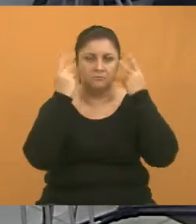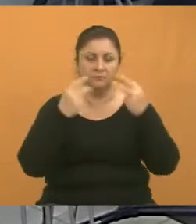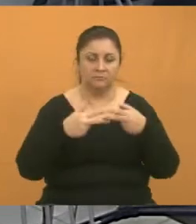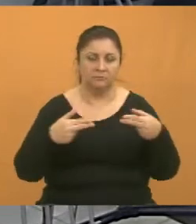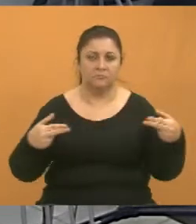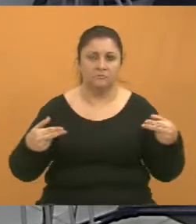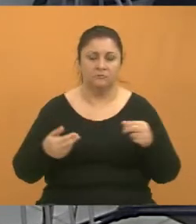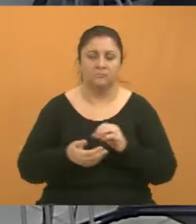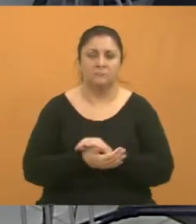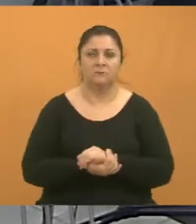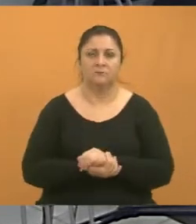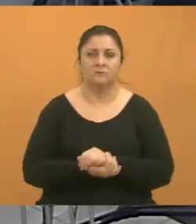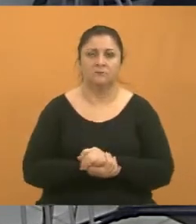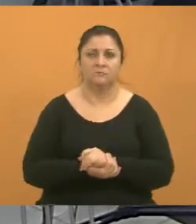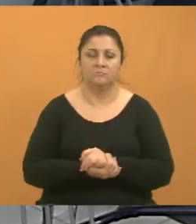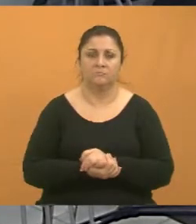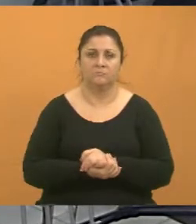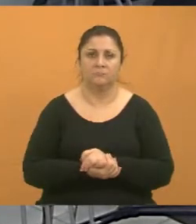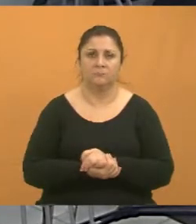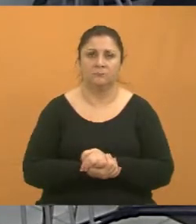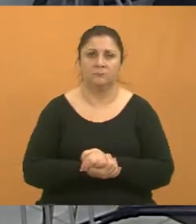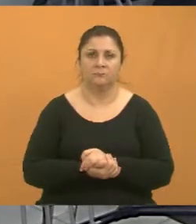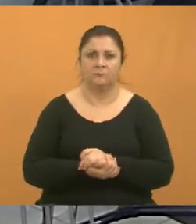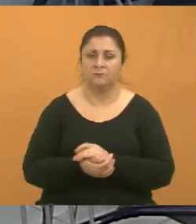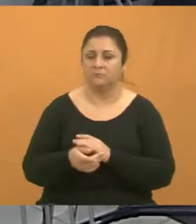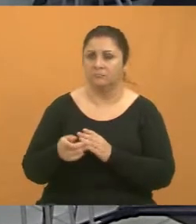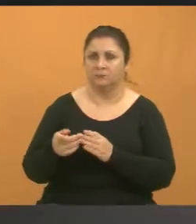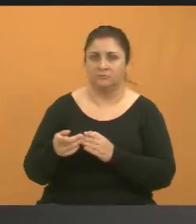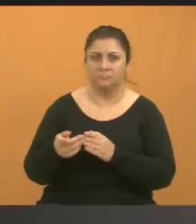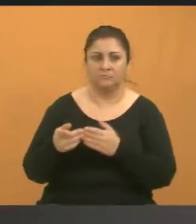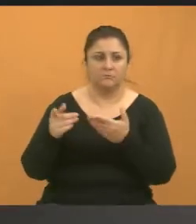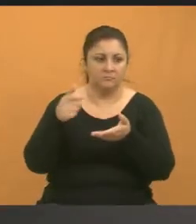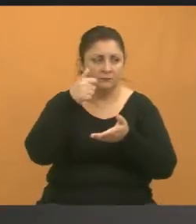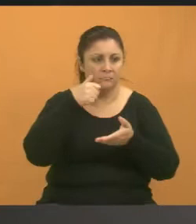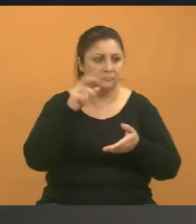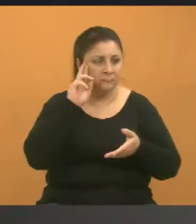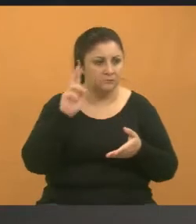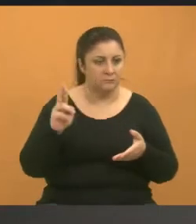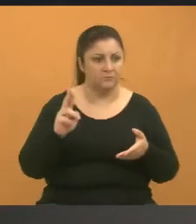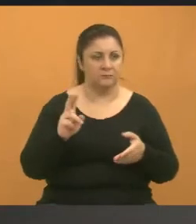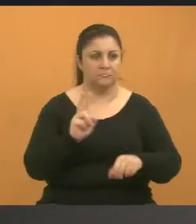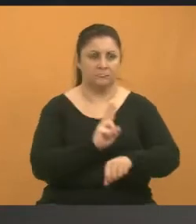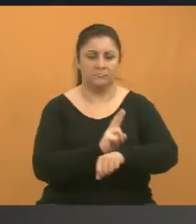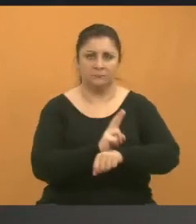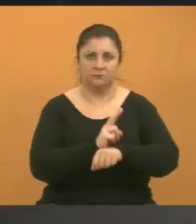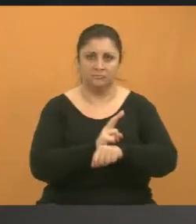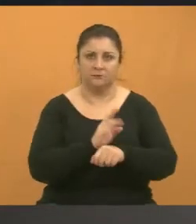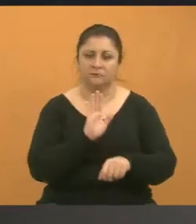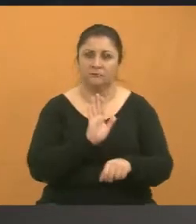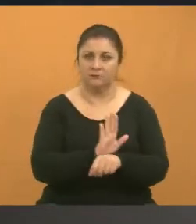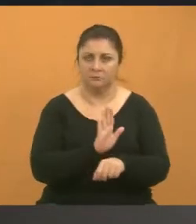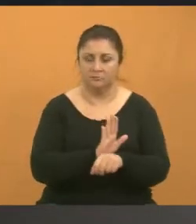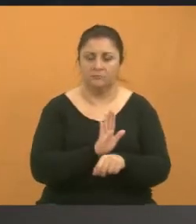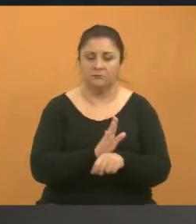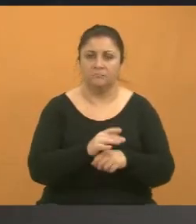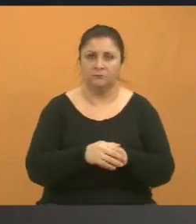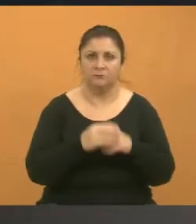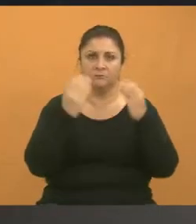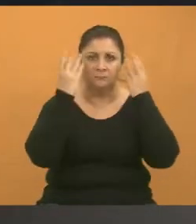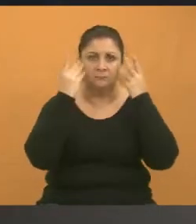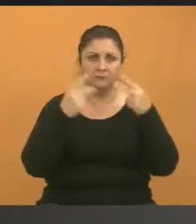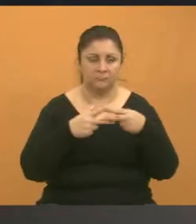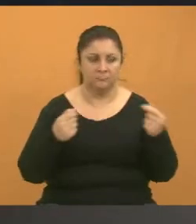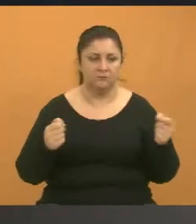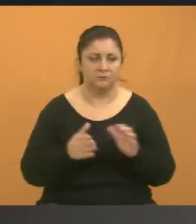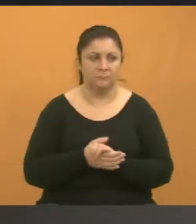os animais, na verdade, né? A senhora que faz parte aí da frente em defesa dos animais, ao qual eu também faço parte,